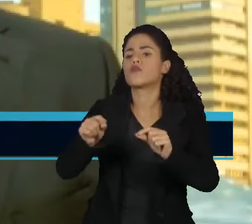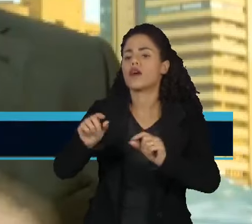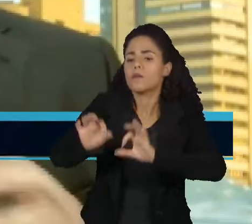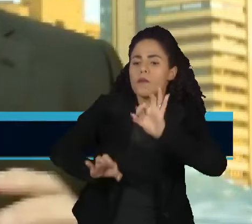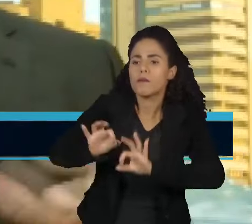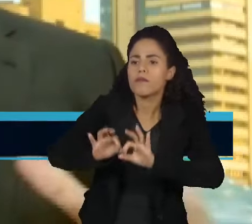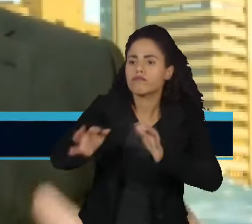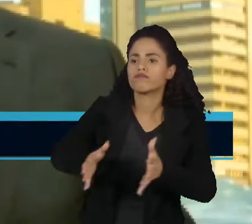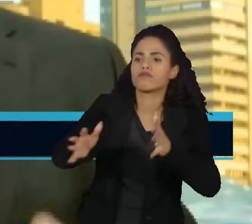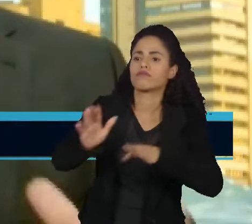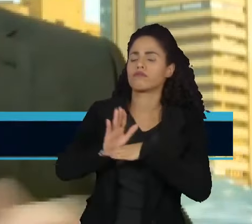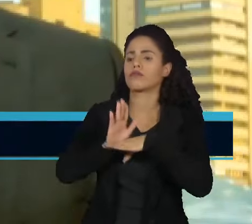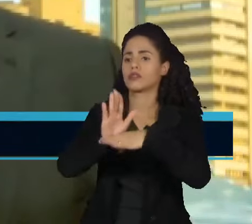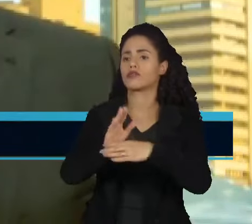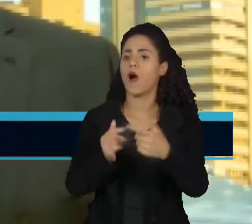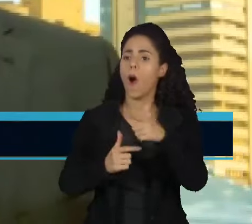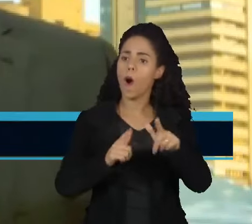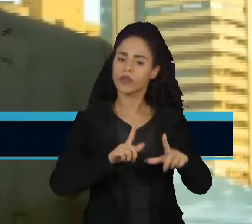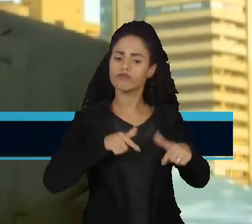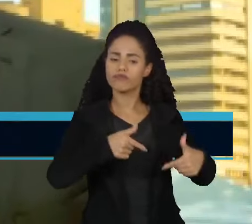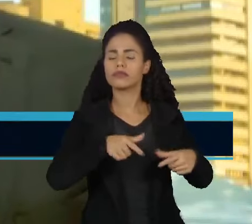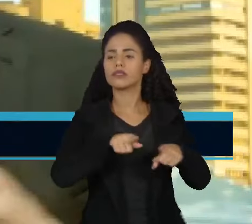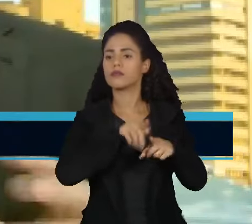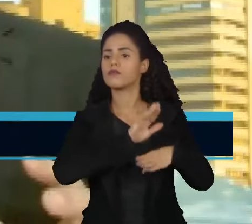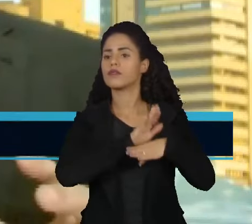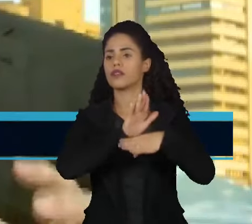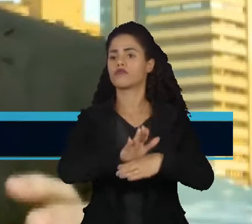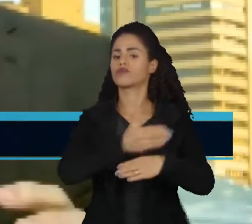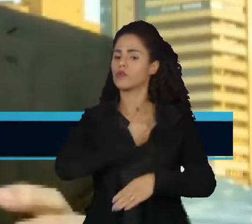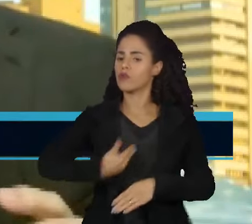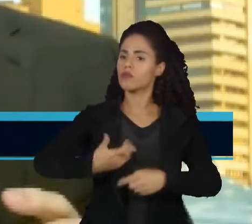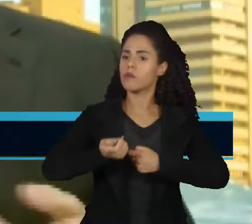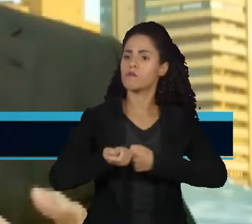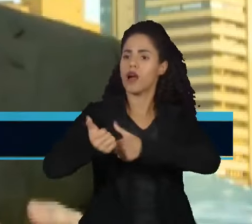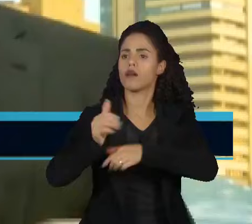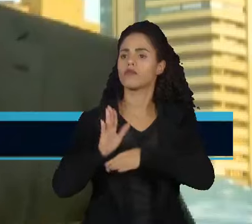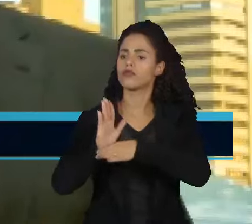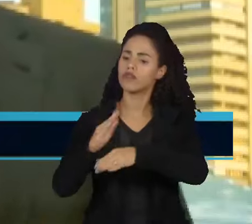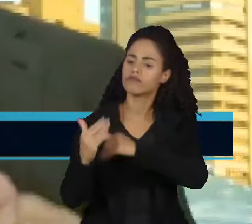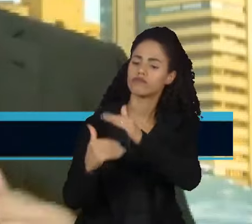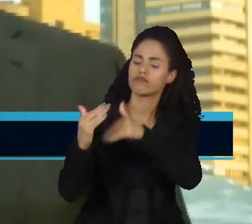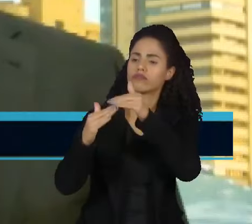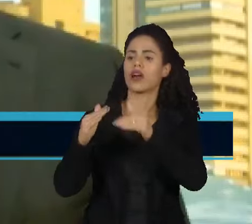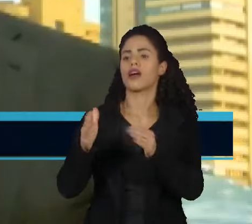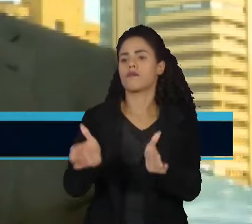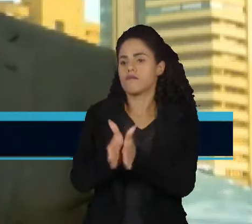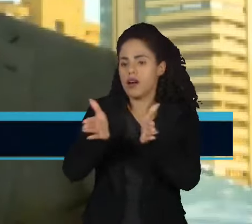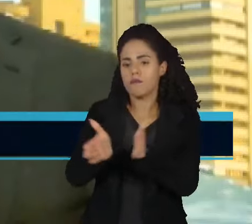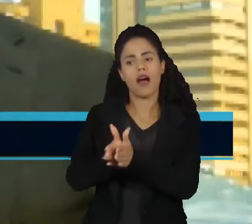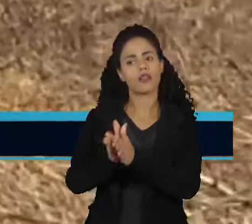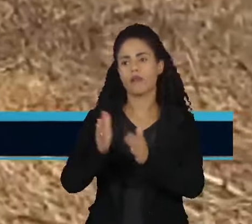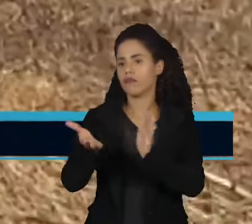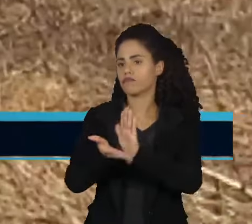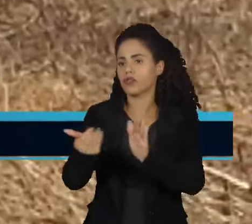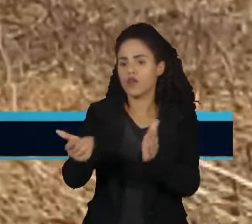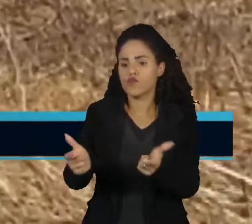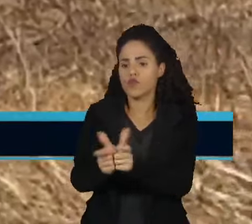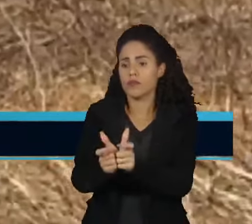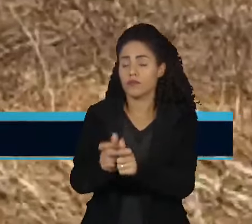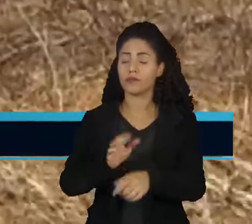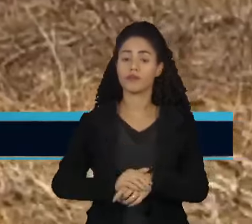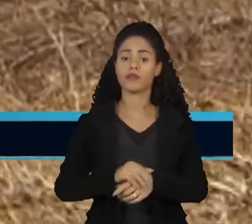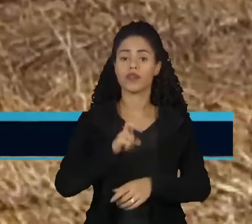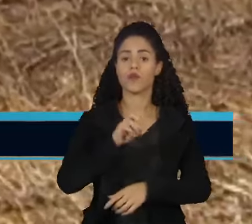de transferência, mas outras ações governamentais que possam, vamos dizer assim, tirá-lo dessa situação. Metade